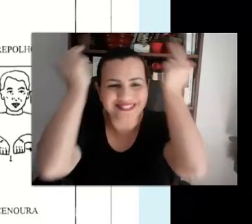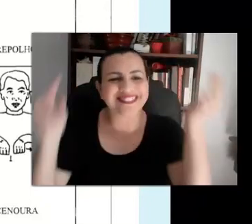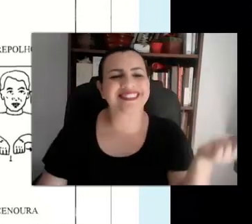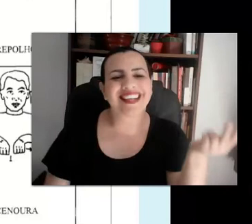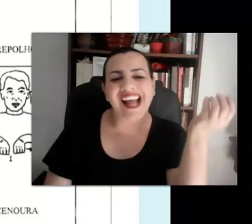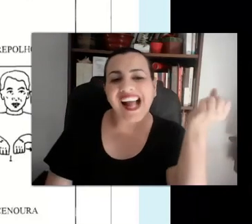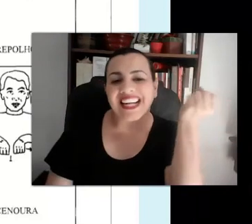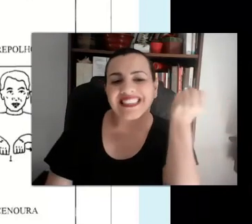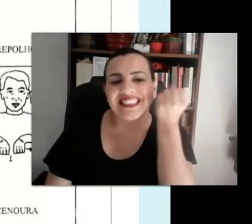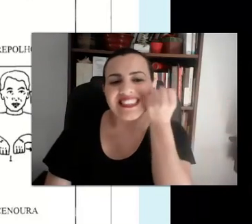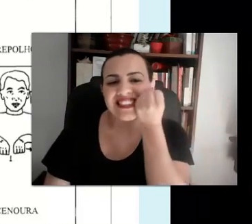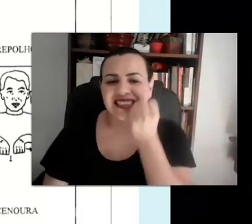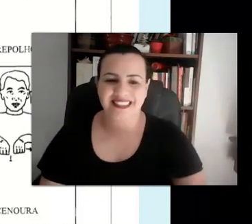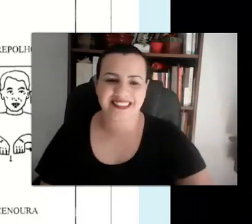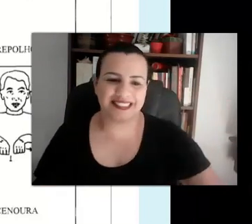coelho,